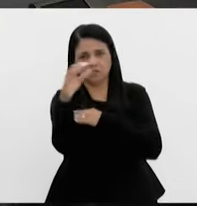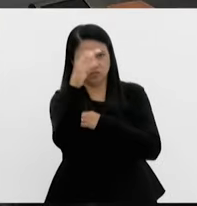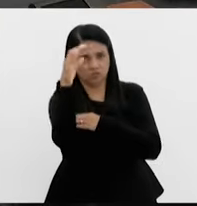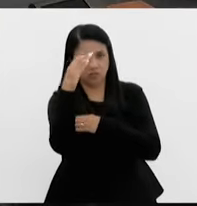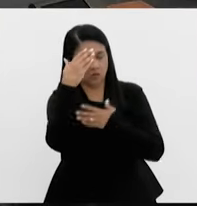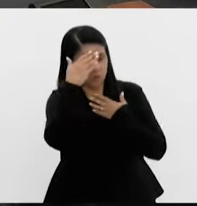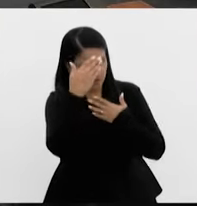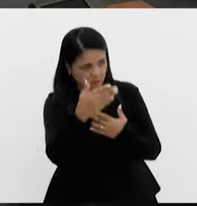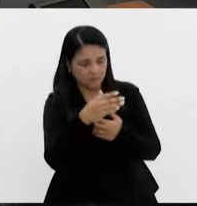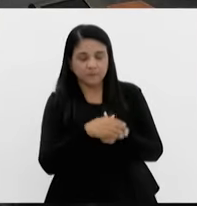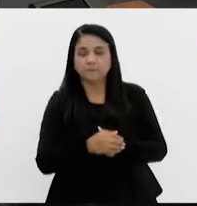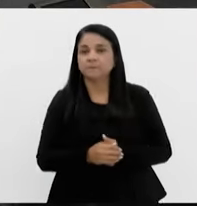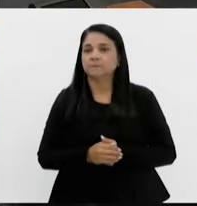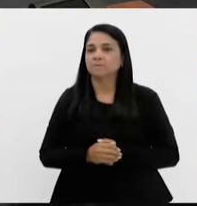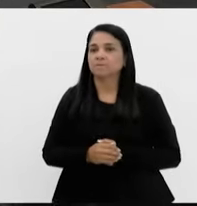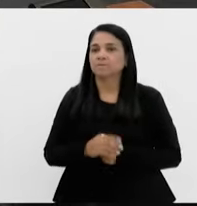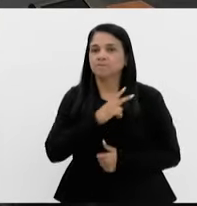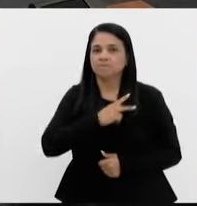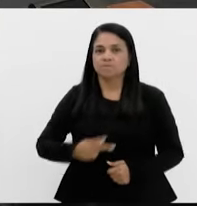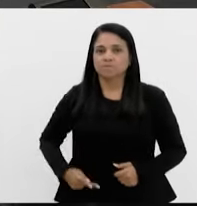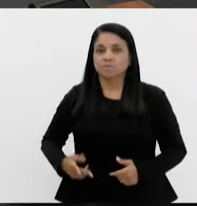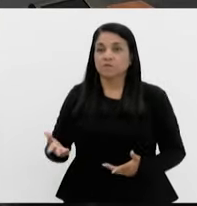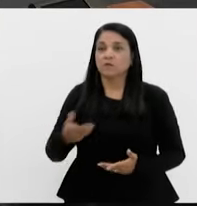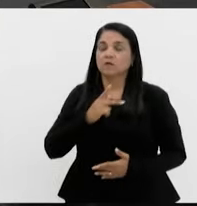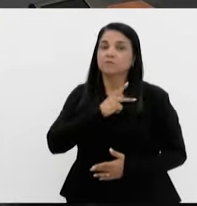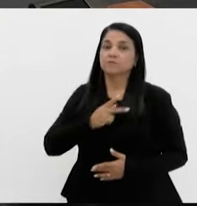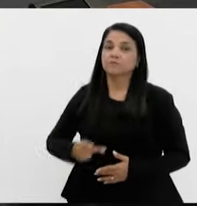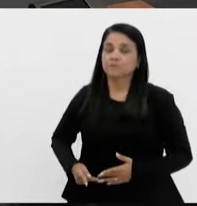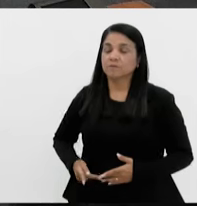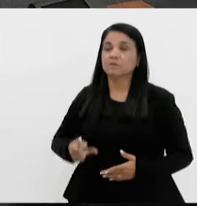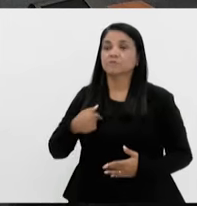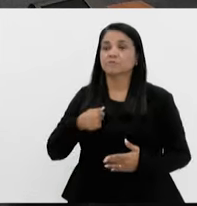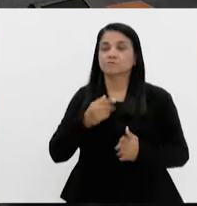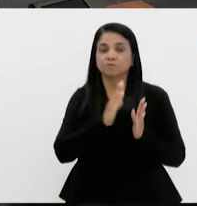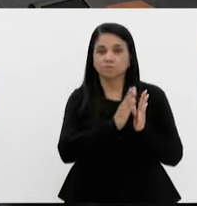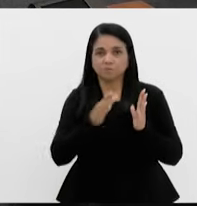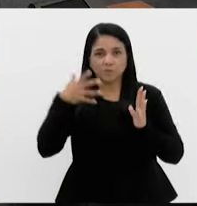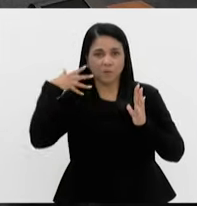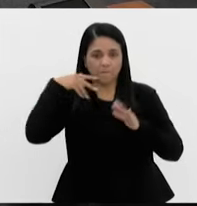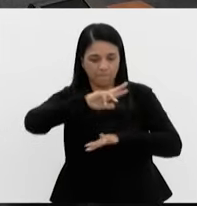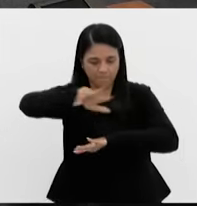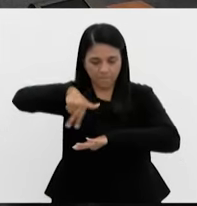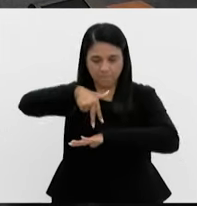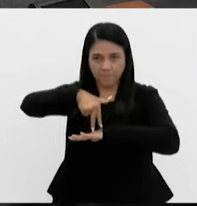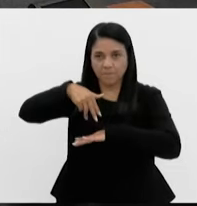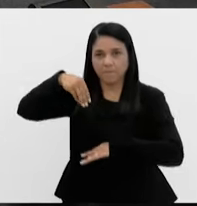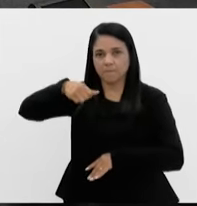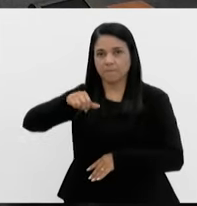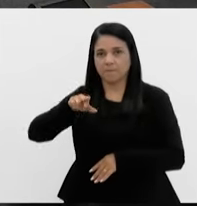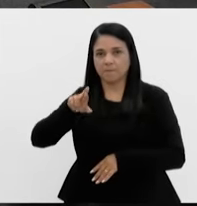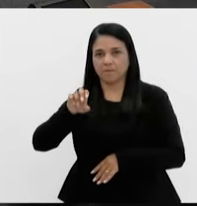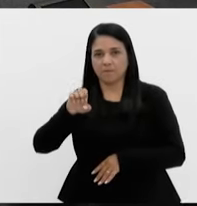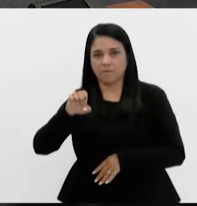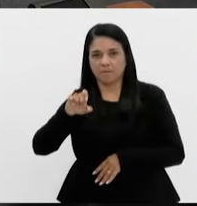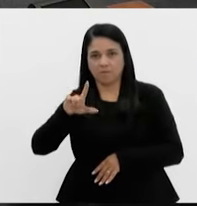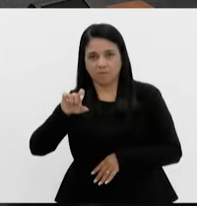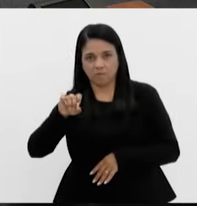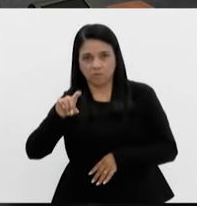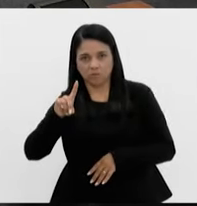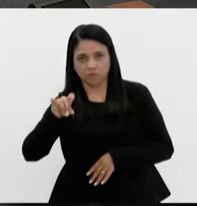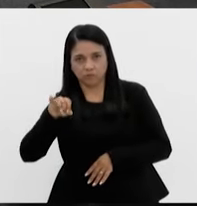presidente Senor presidente Presidente com a palavra do nosso Nobre Deputado Marcelo Dino pode falar ô meu